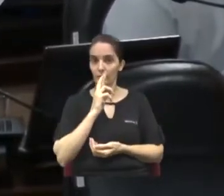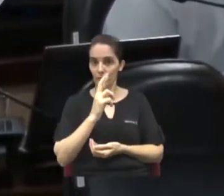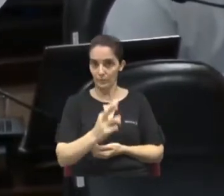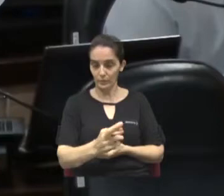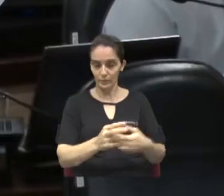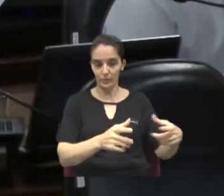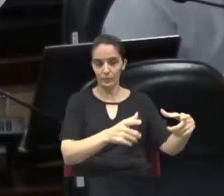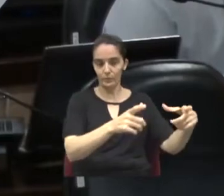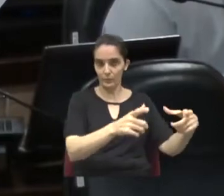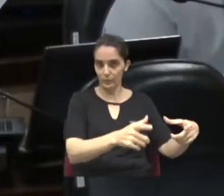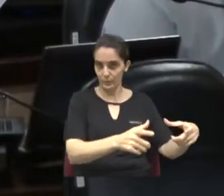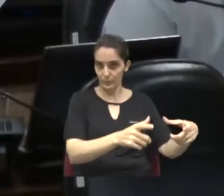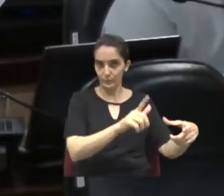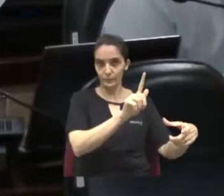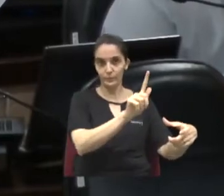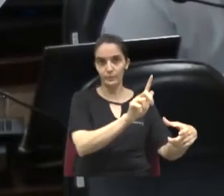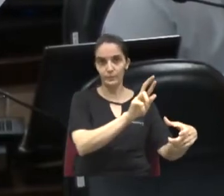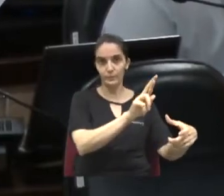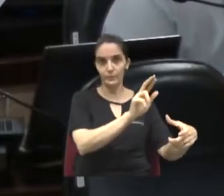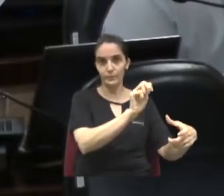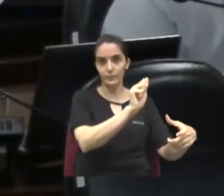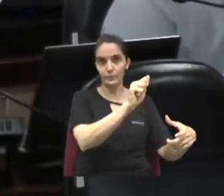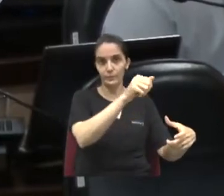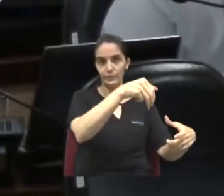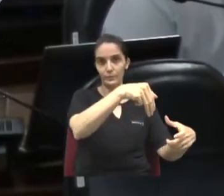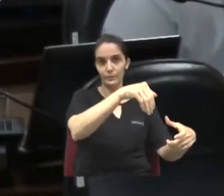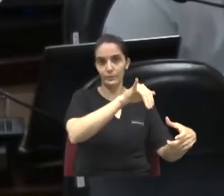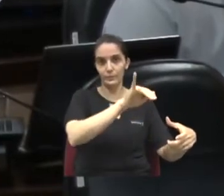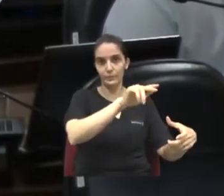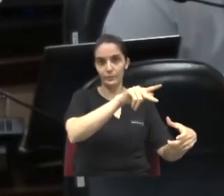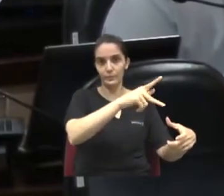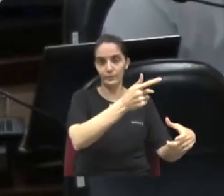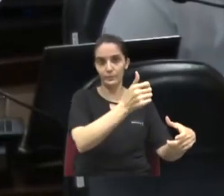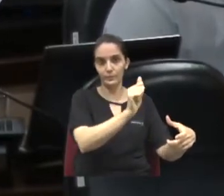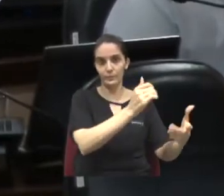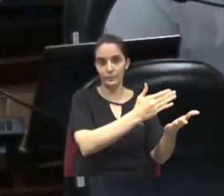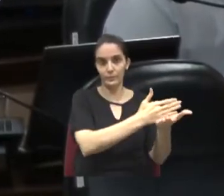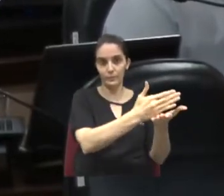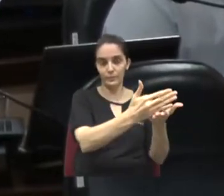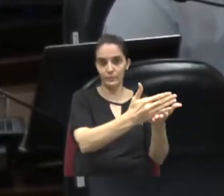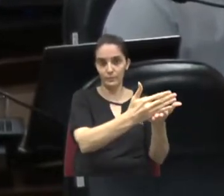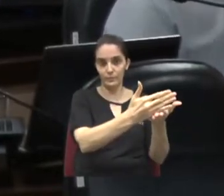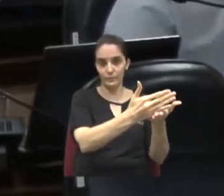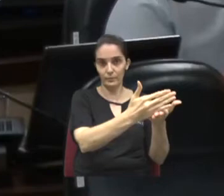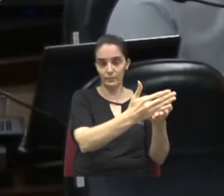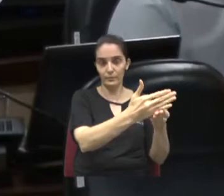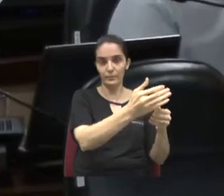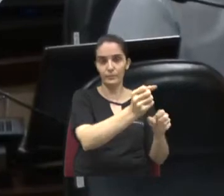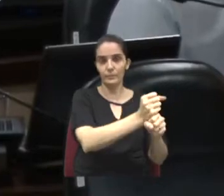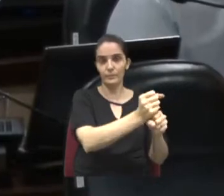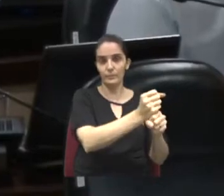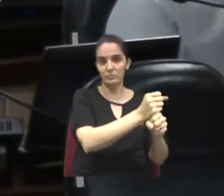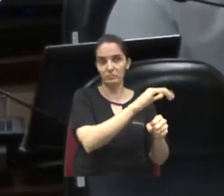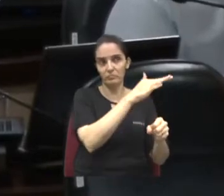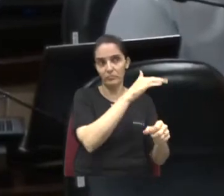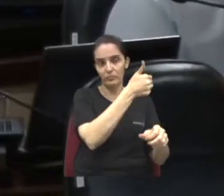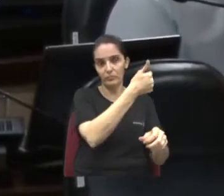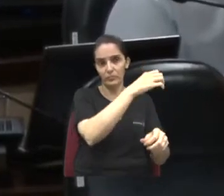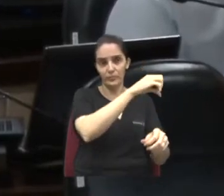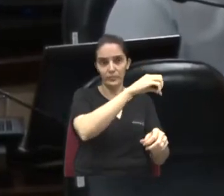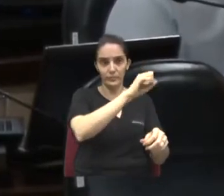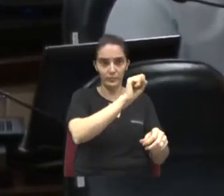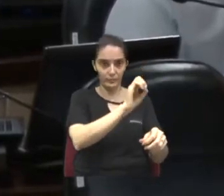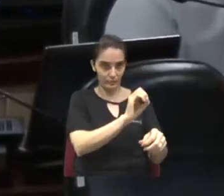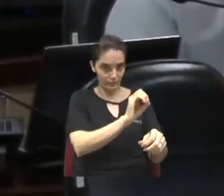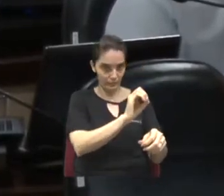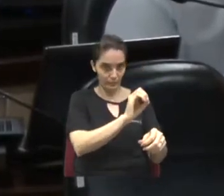tratamento de esgoto Graminha iniciou sua operação na década de 80 e,